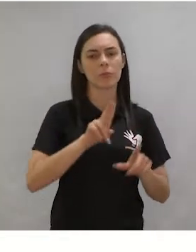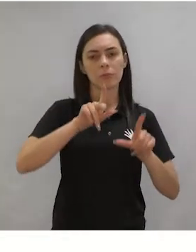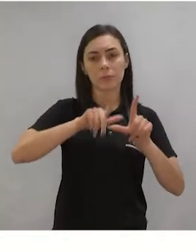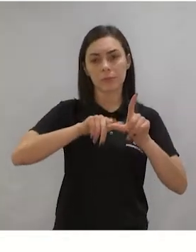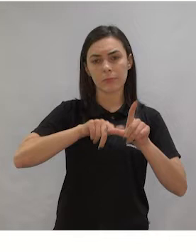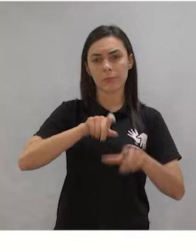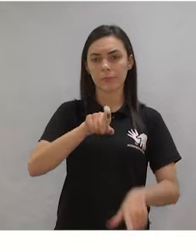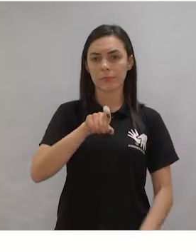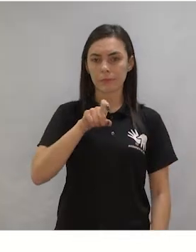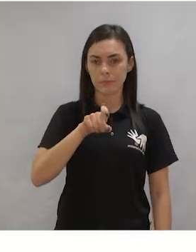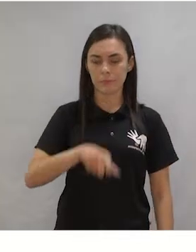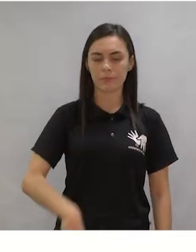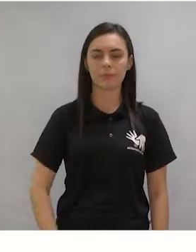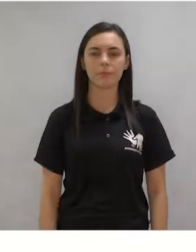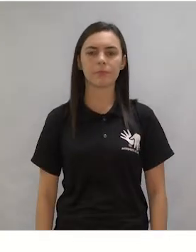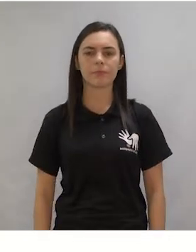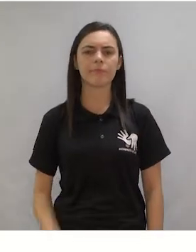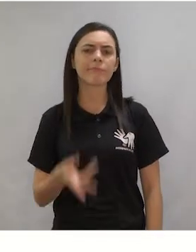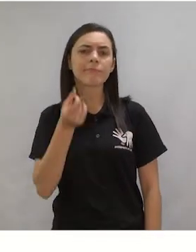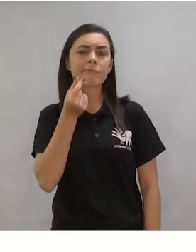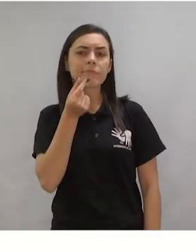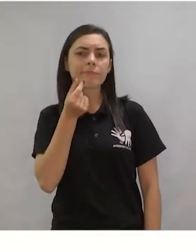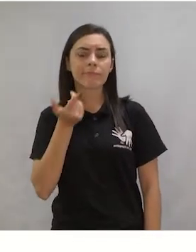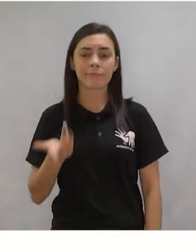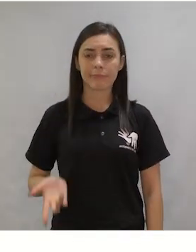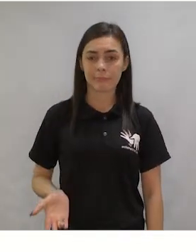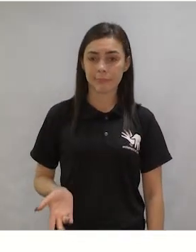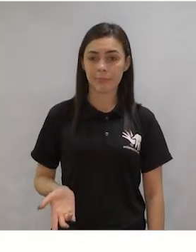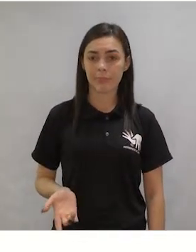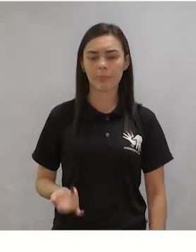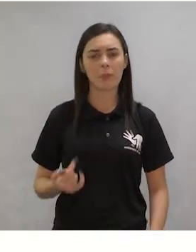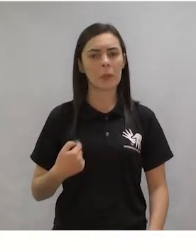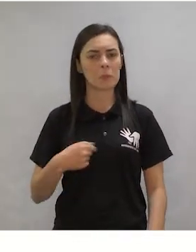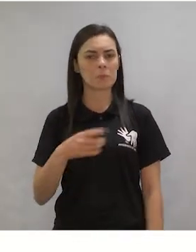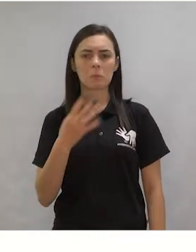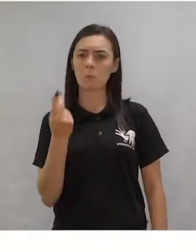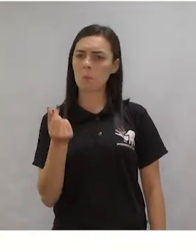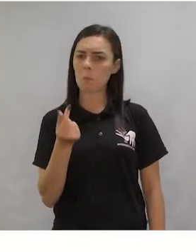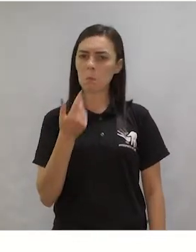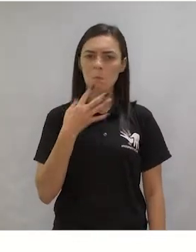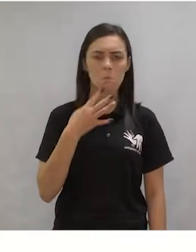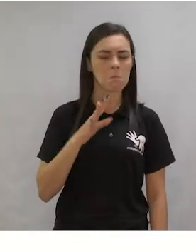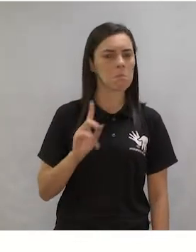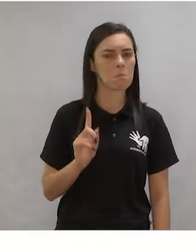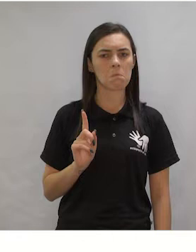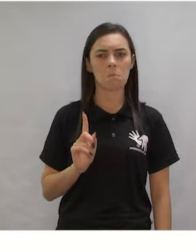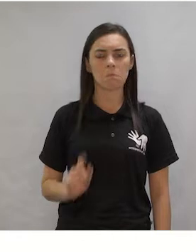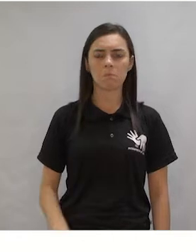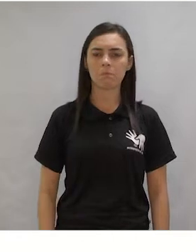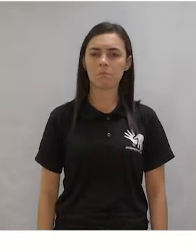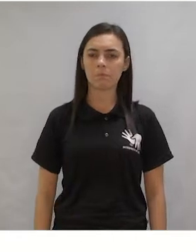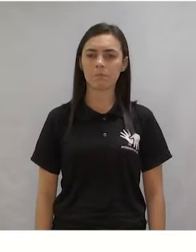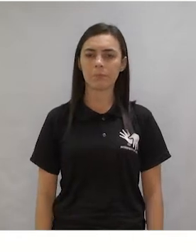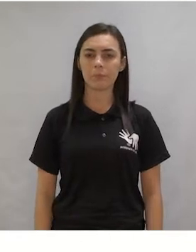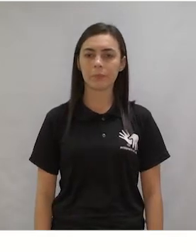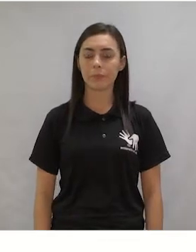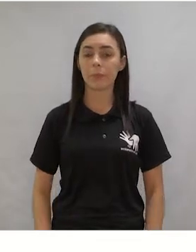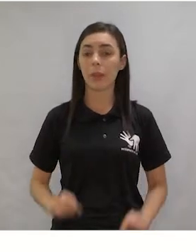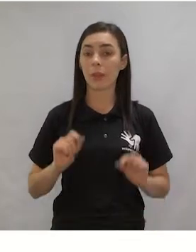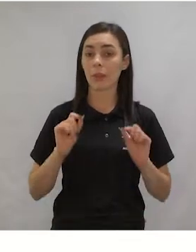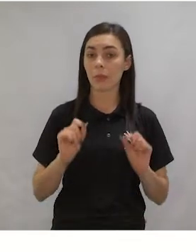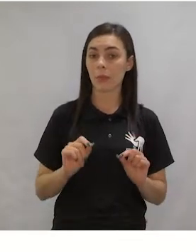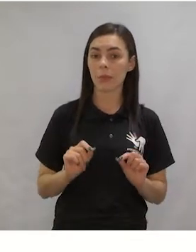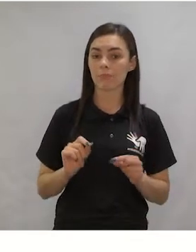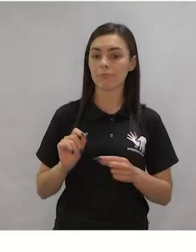pela letra X. E o lápis? O lápis eu também desconheço o valor do lápis. Então